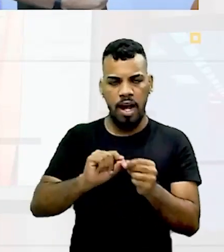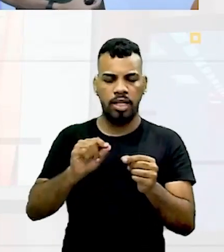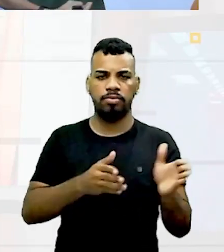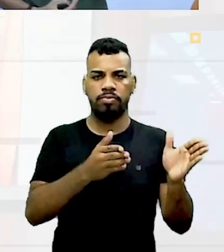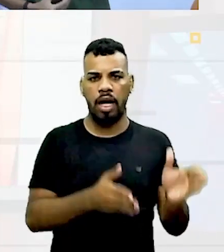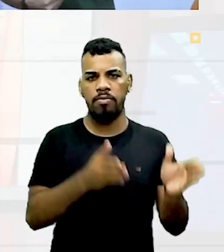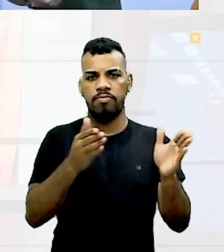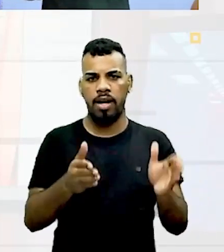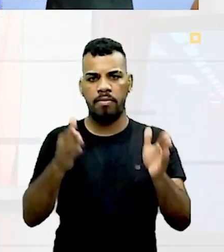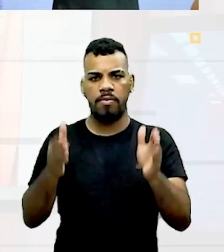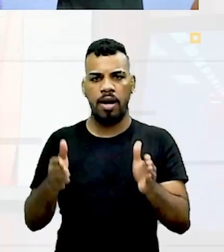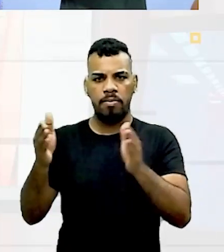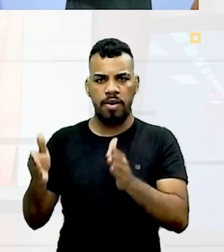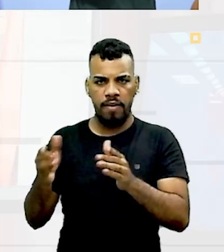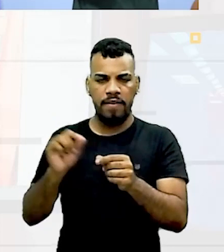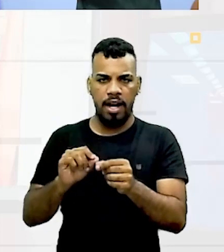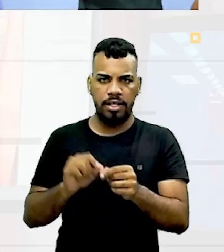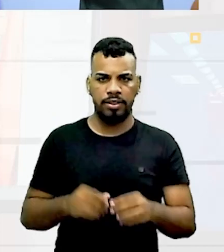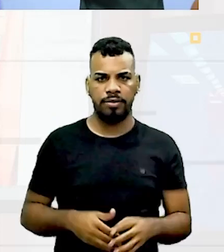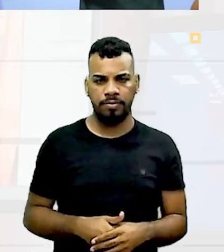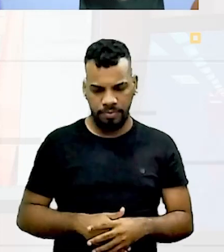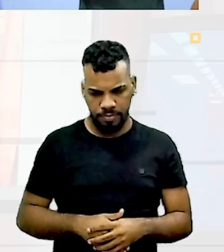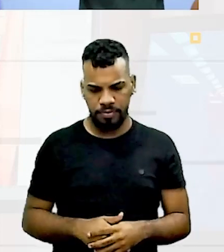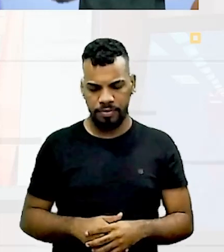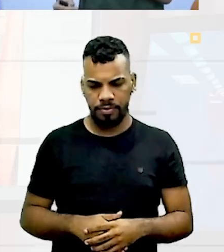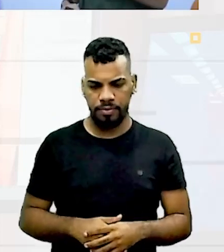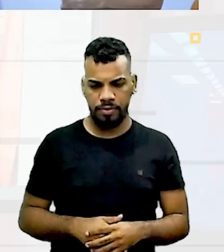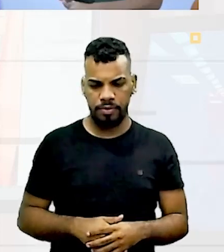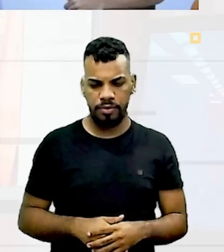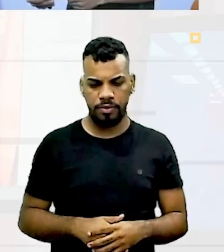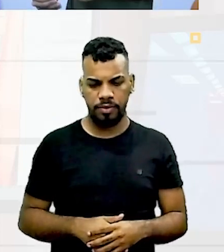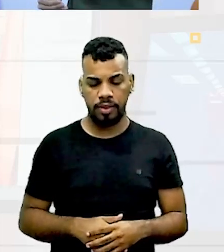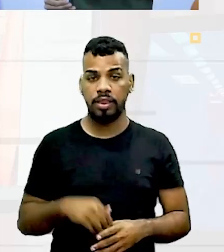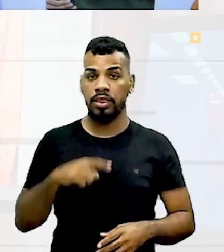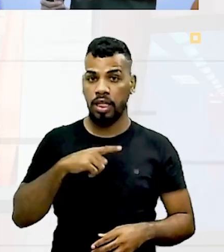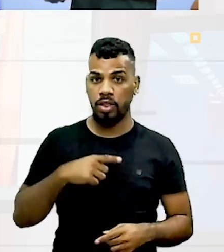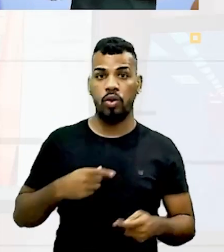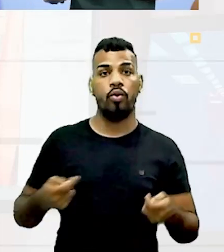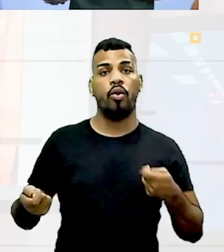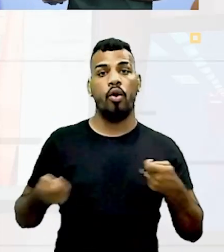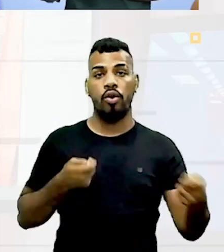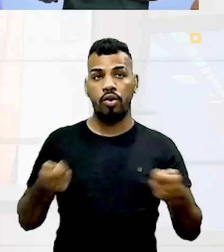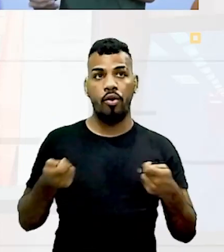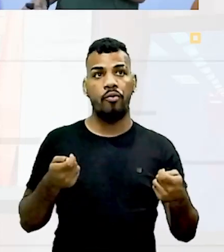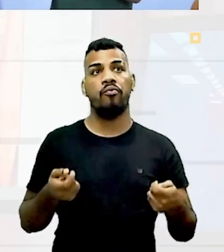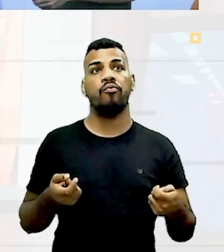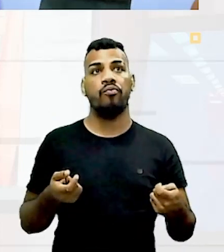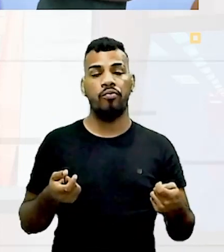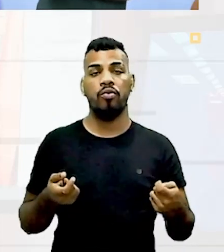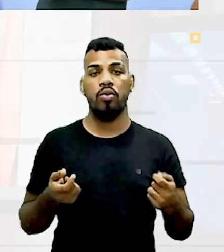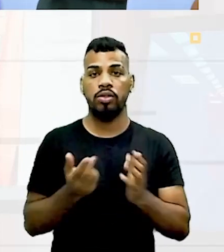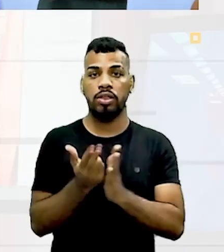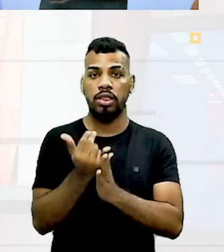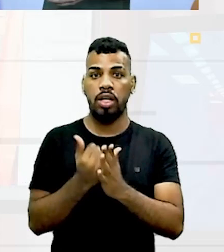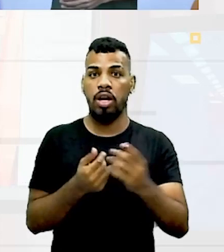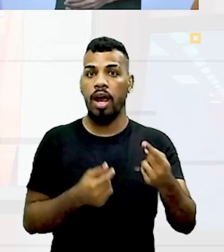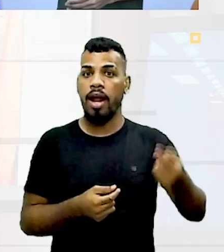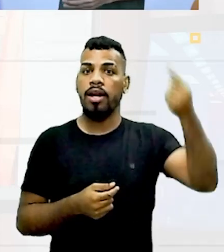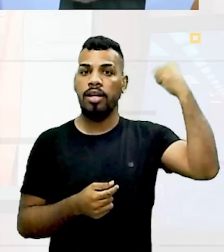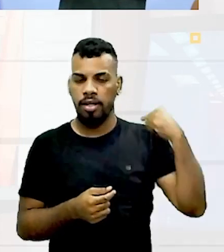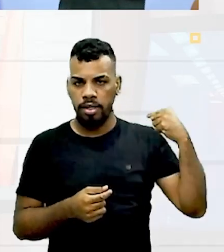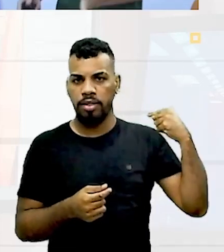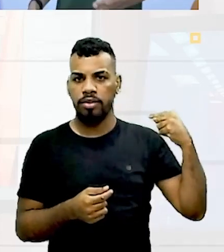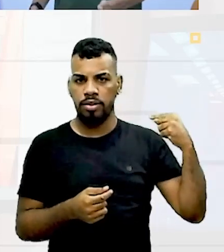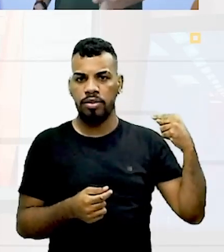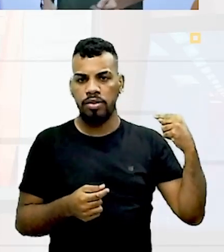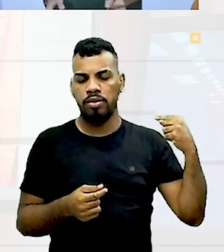animação. Ou seja, você tem mais o controle do desenho anterior. Por